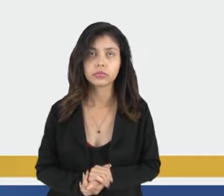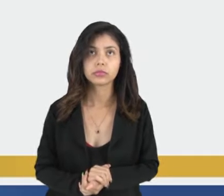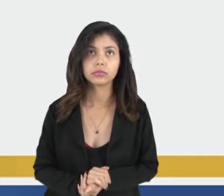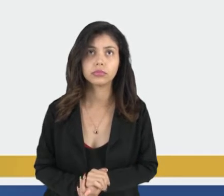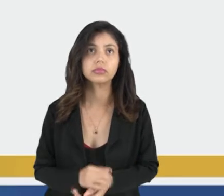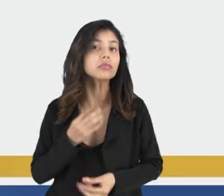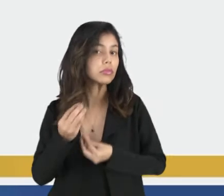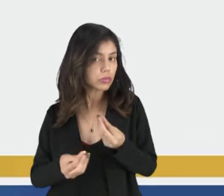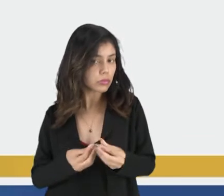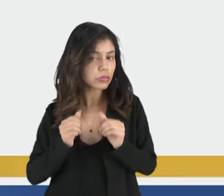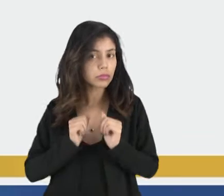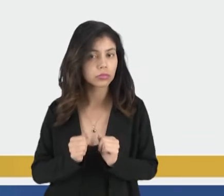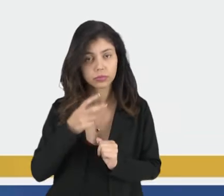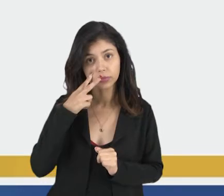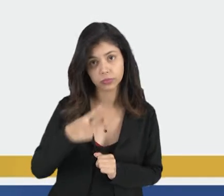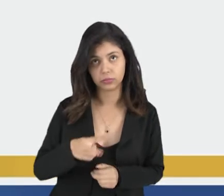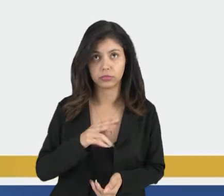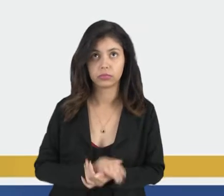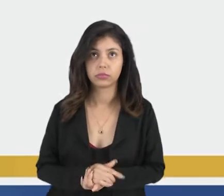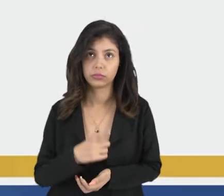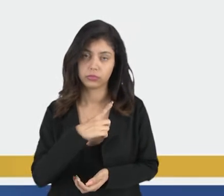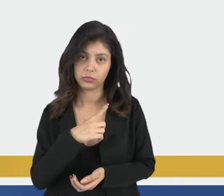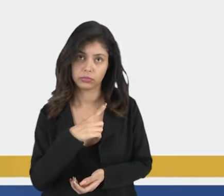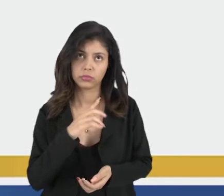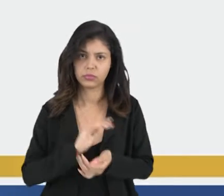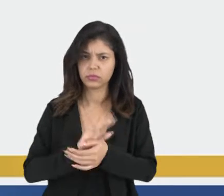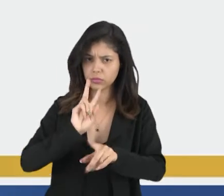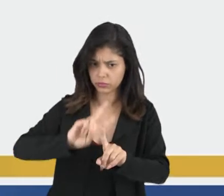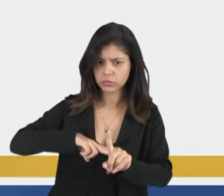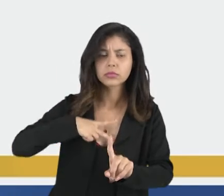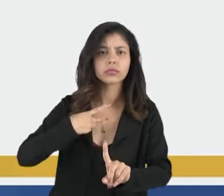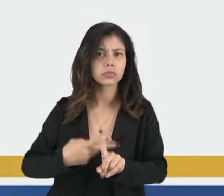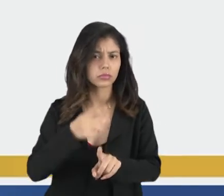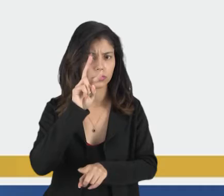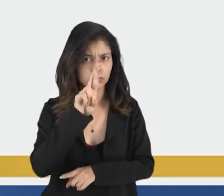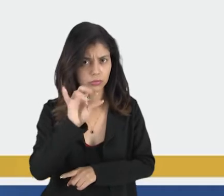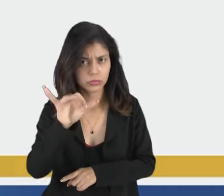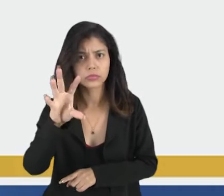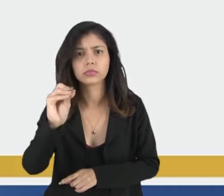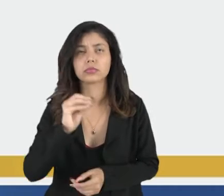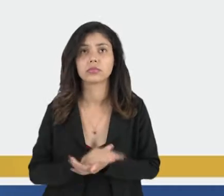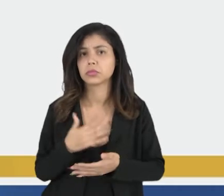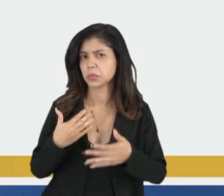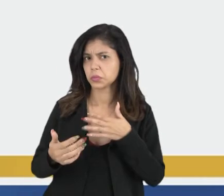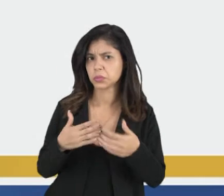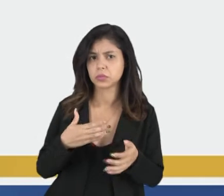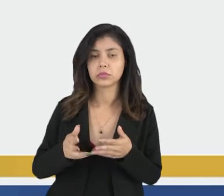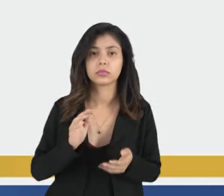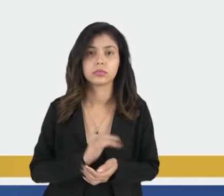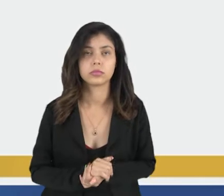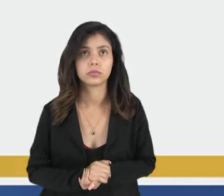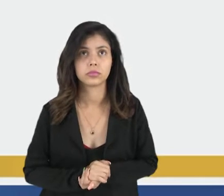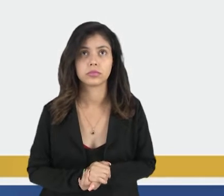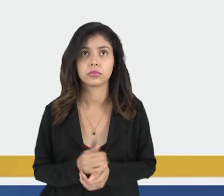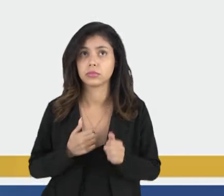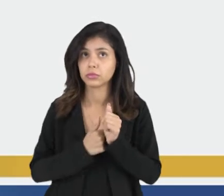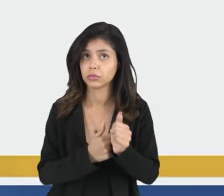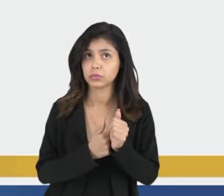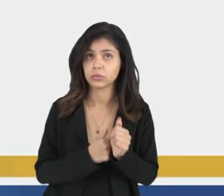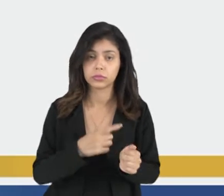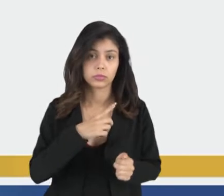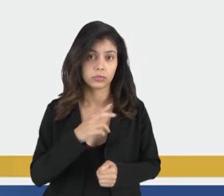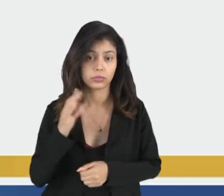Como pode ser visto, o diâmetro é o dobro do raio. Qualquer outro segmento de